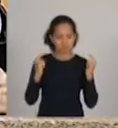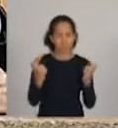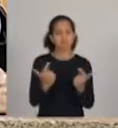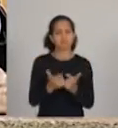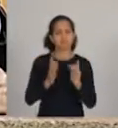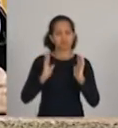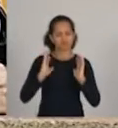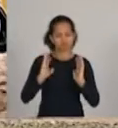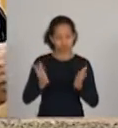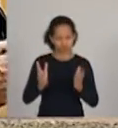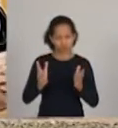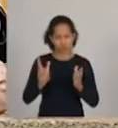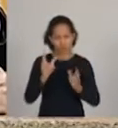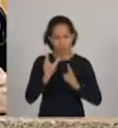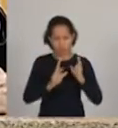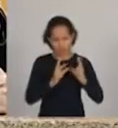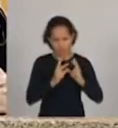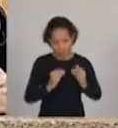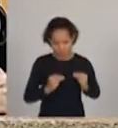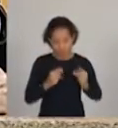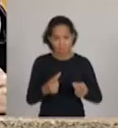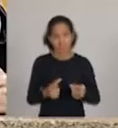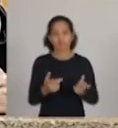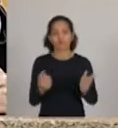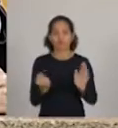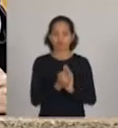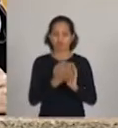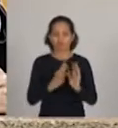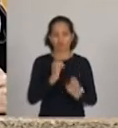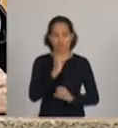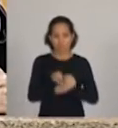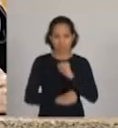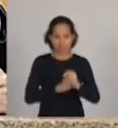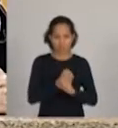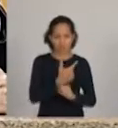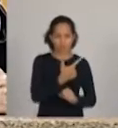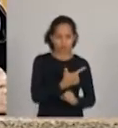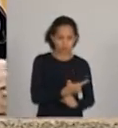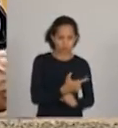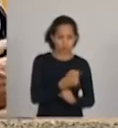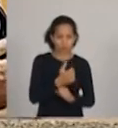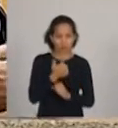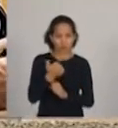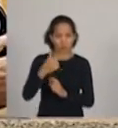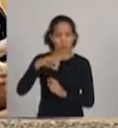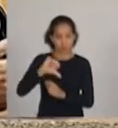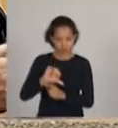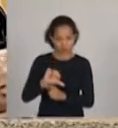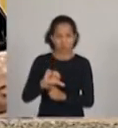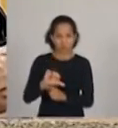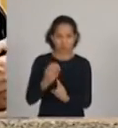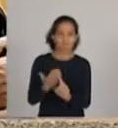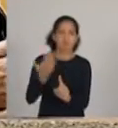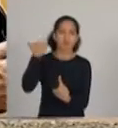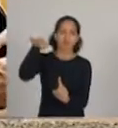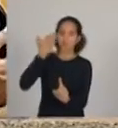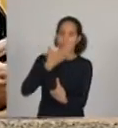fui honrado com esse título em 2019, numa condição até bem melhor, né?